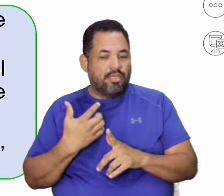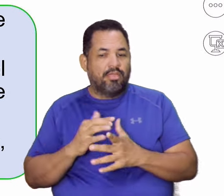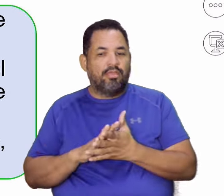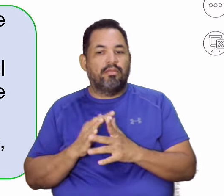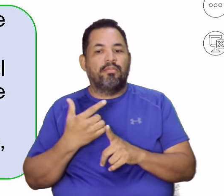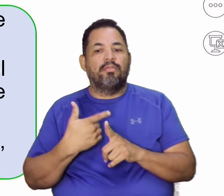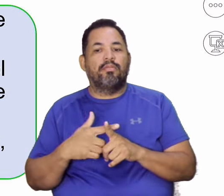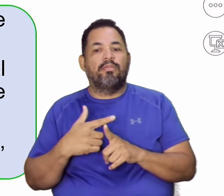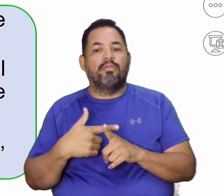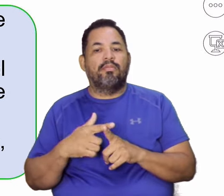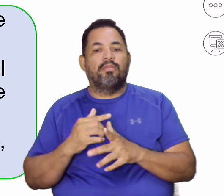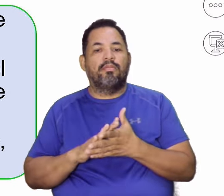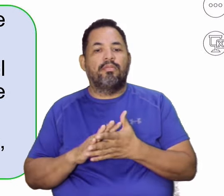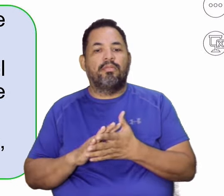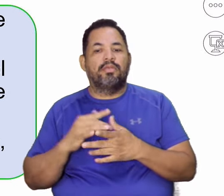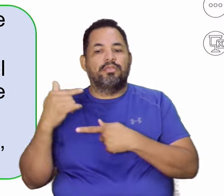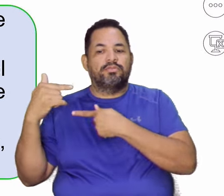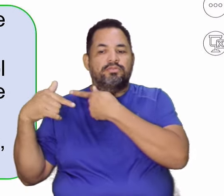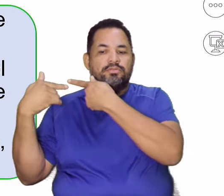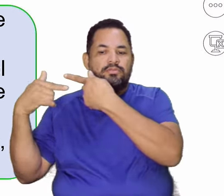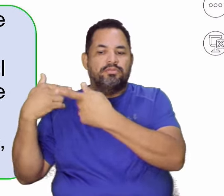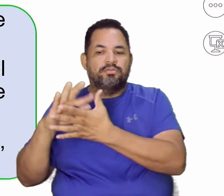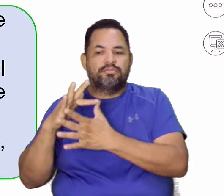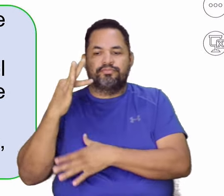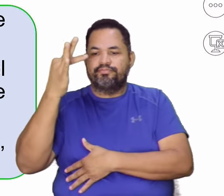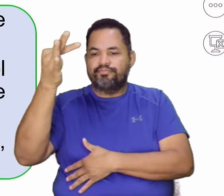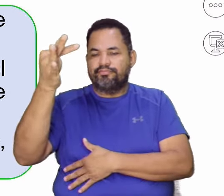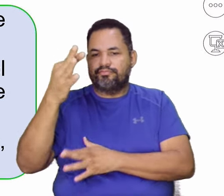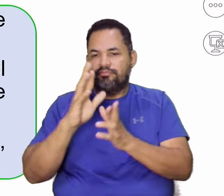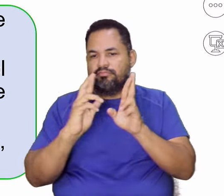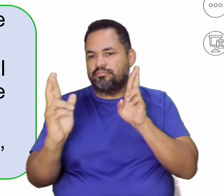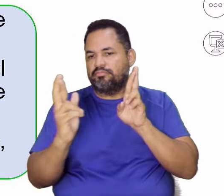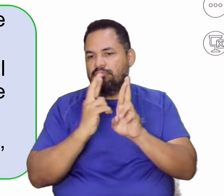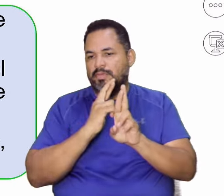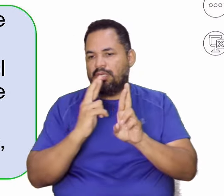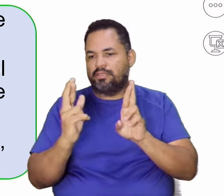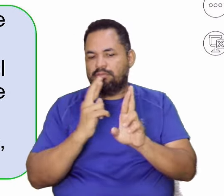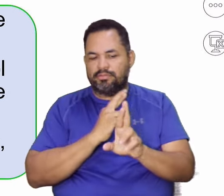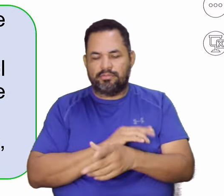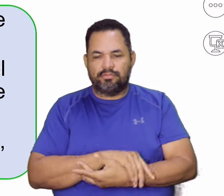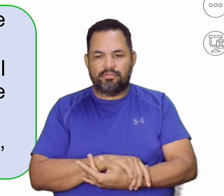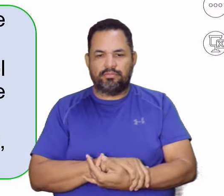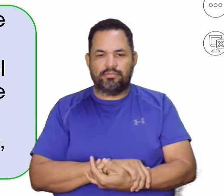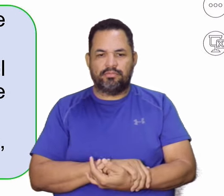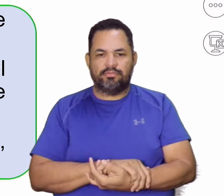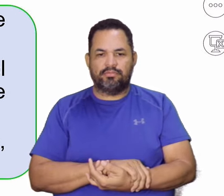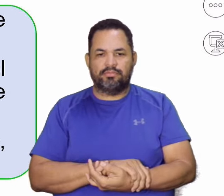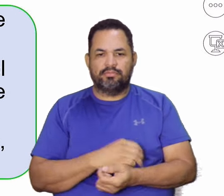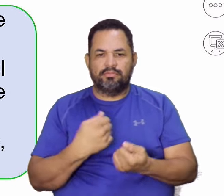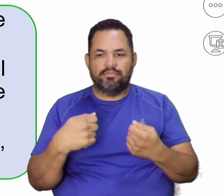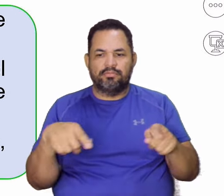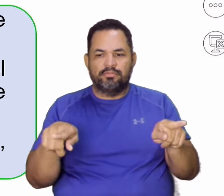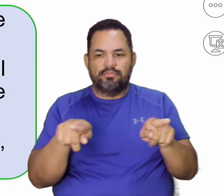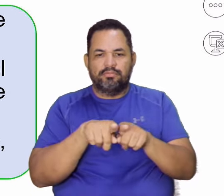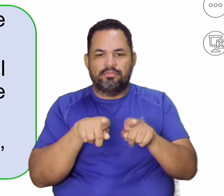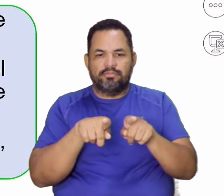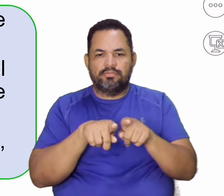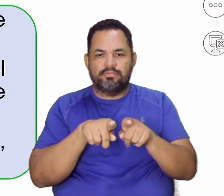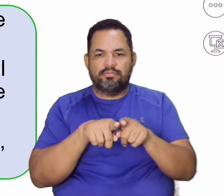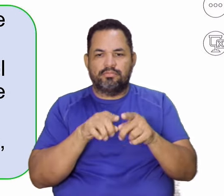gerações futuras percebam aí O Elo de ligação hein Muito bem posso realizar